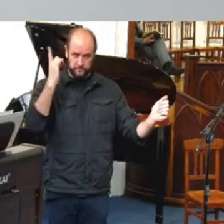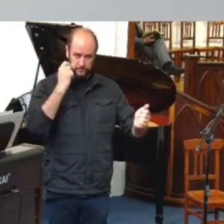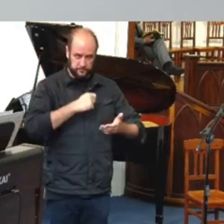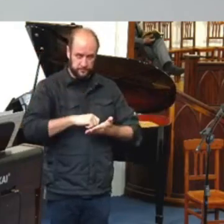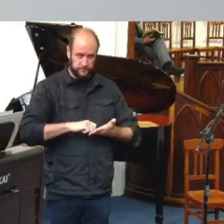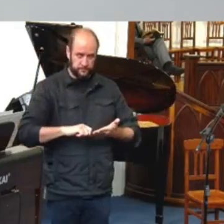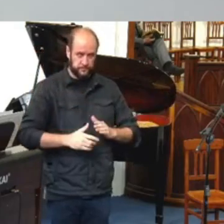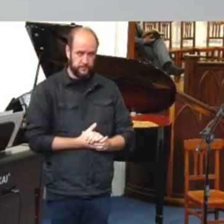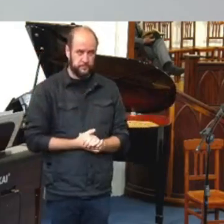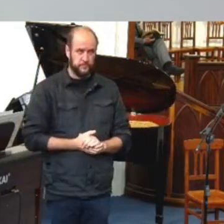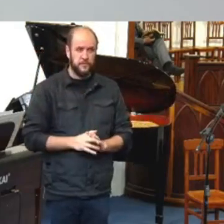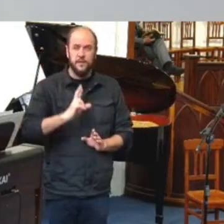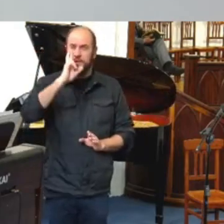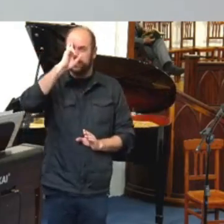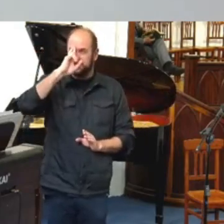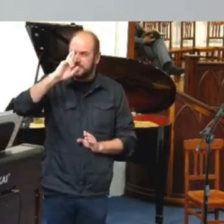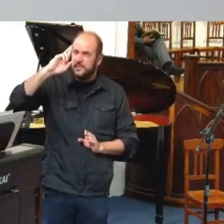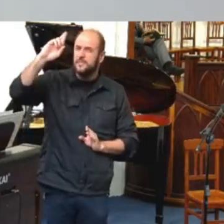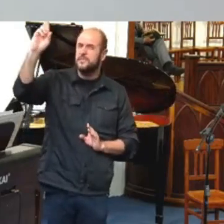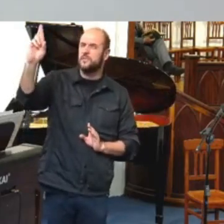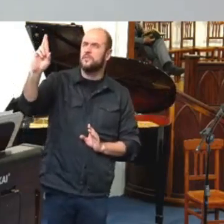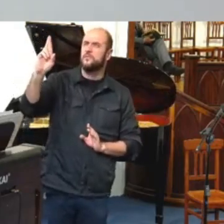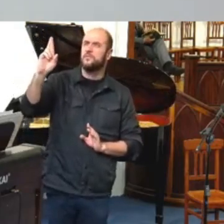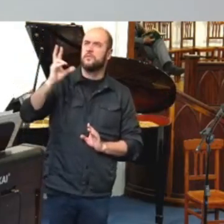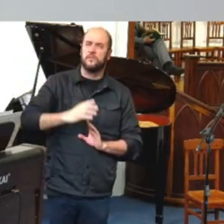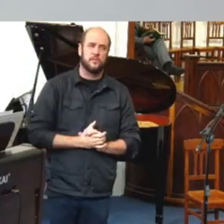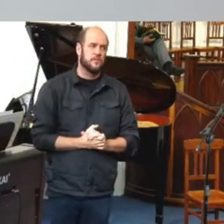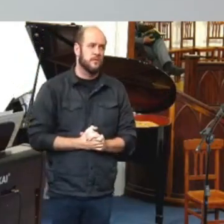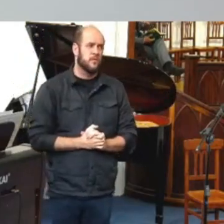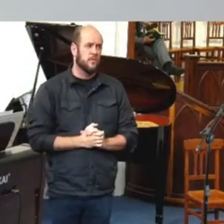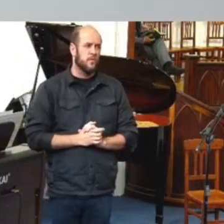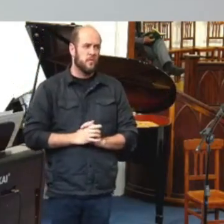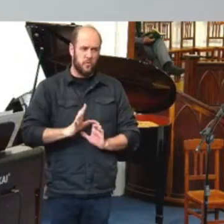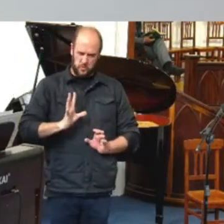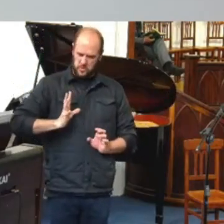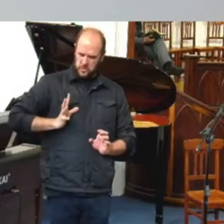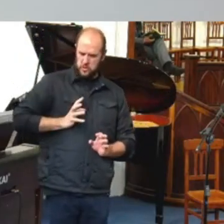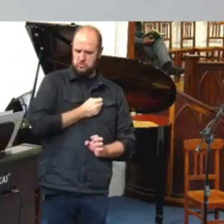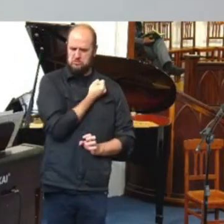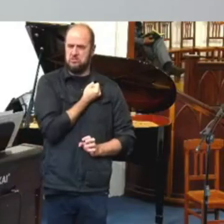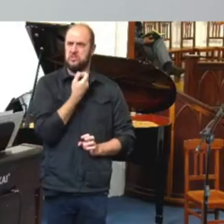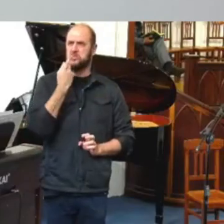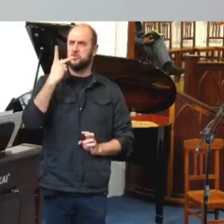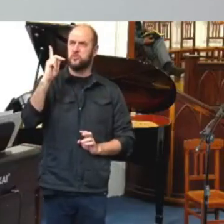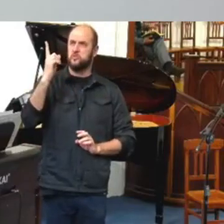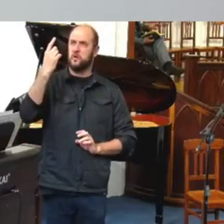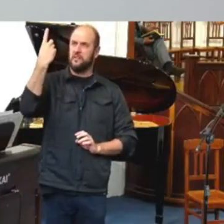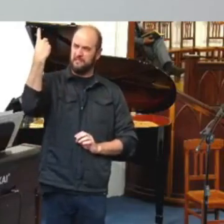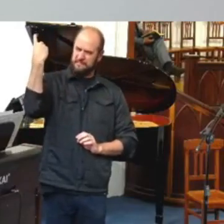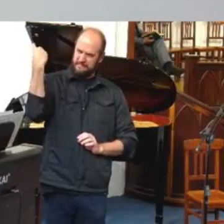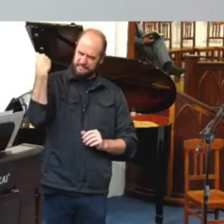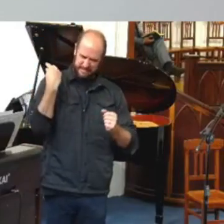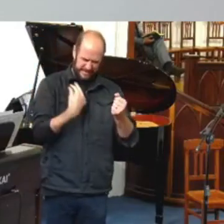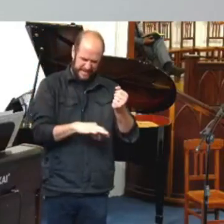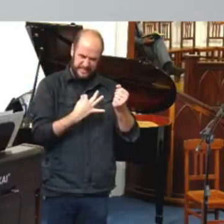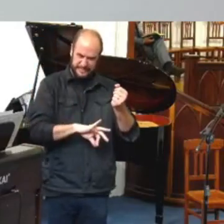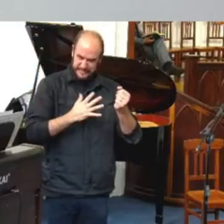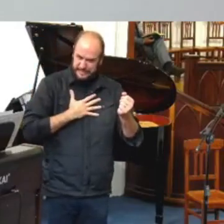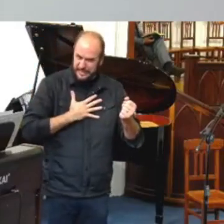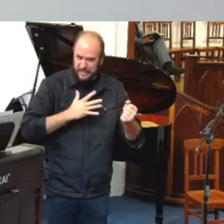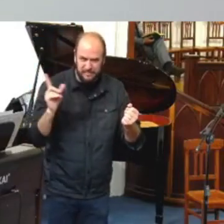Senhor, não me repreendas na tua ira, nem me castigues no teu